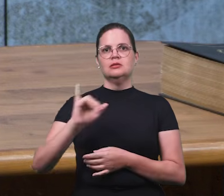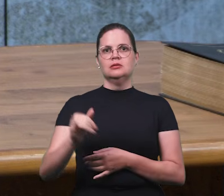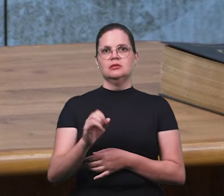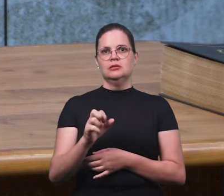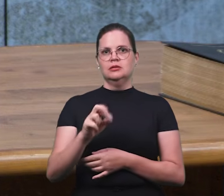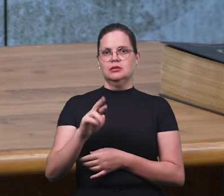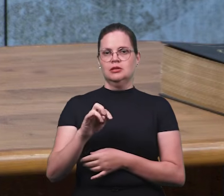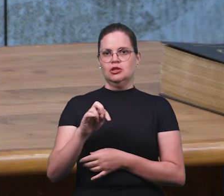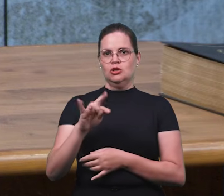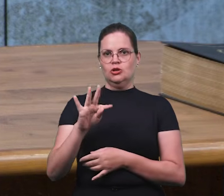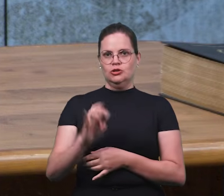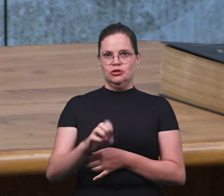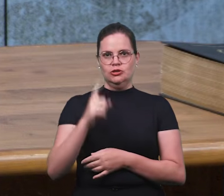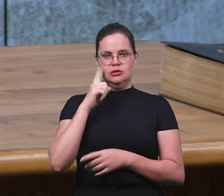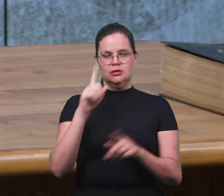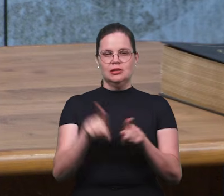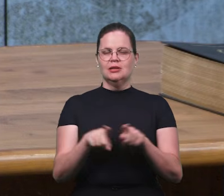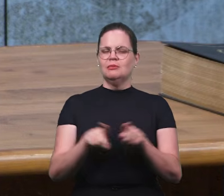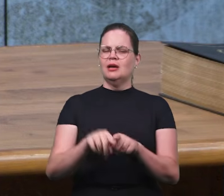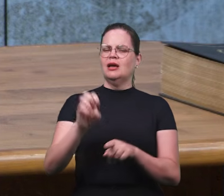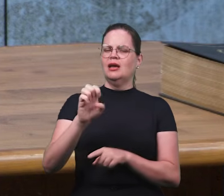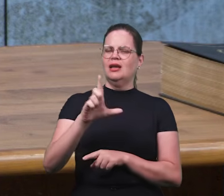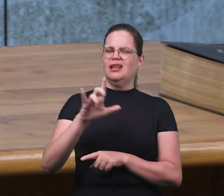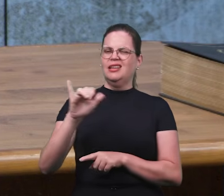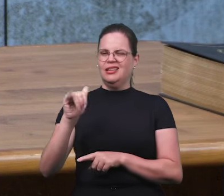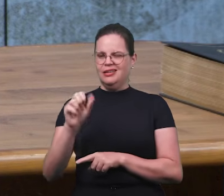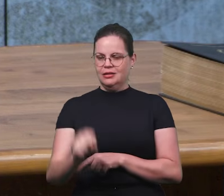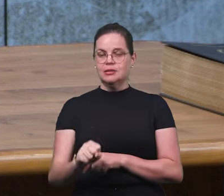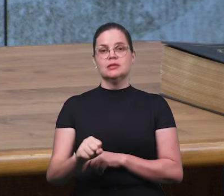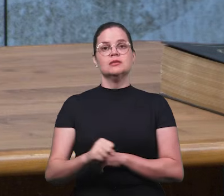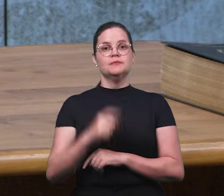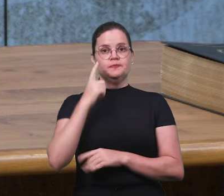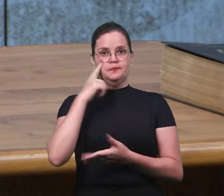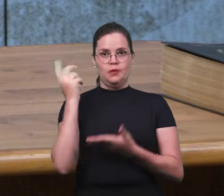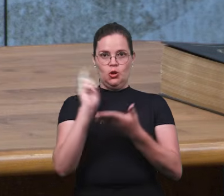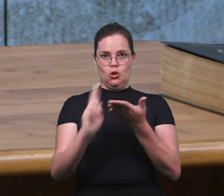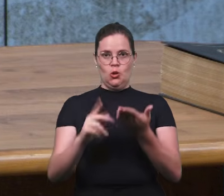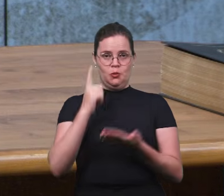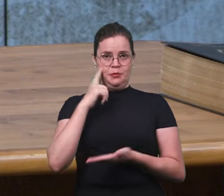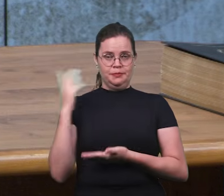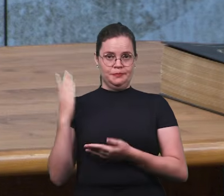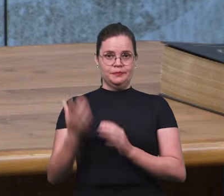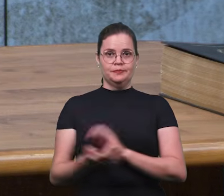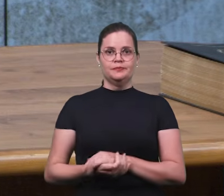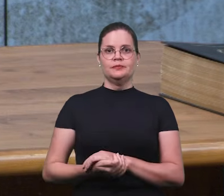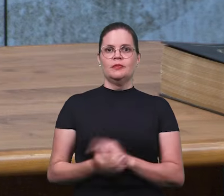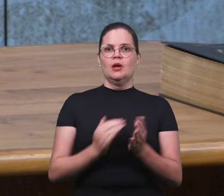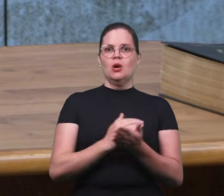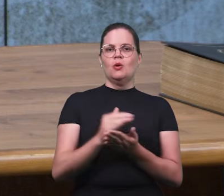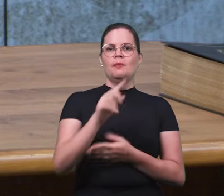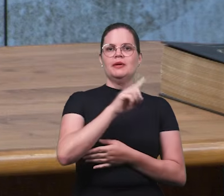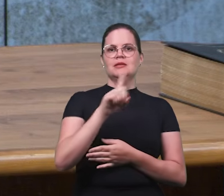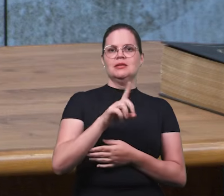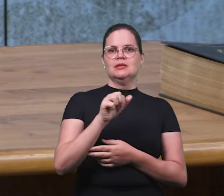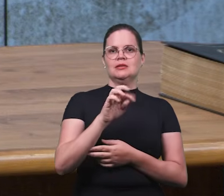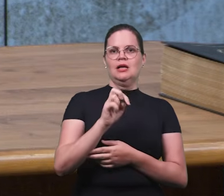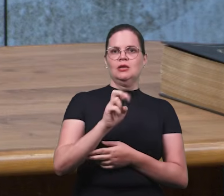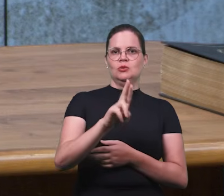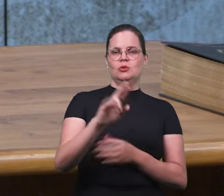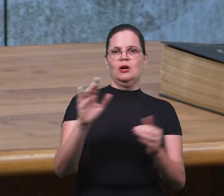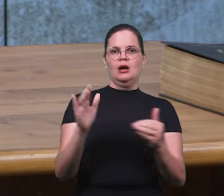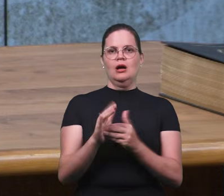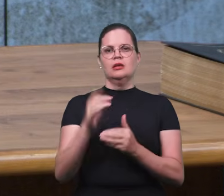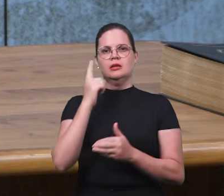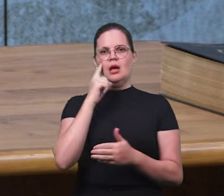Jeremote e Elias, e dos filhos de Zatu, Elioenai,